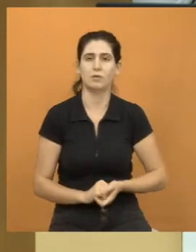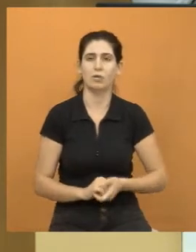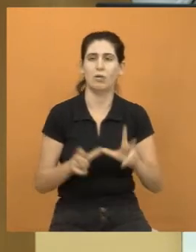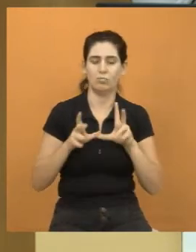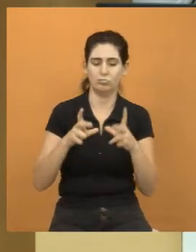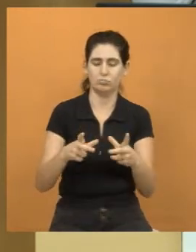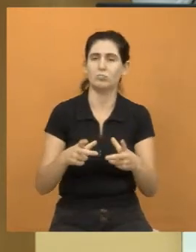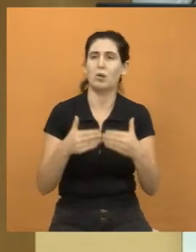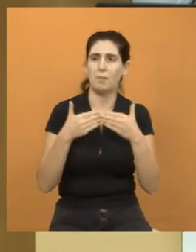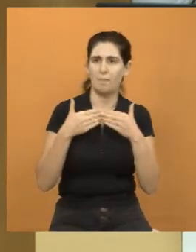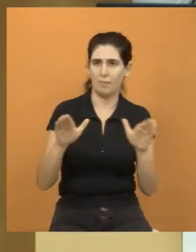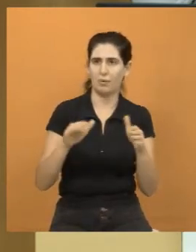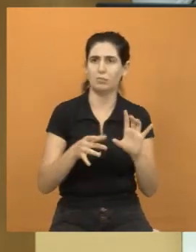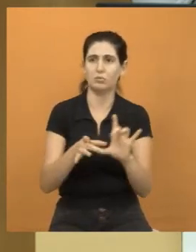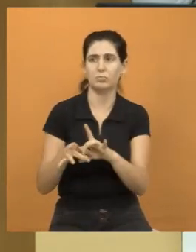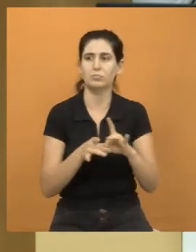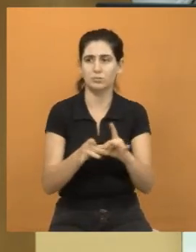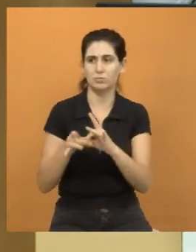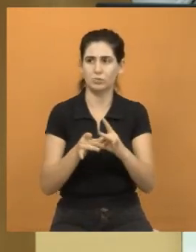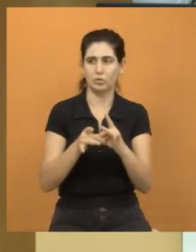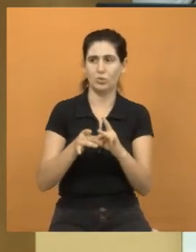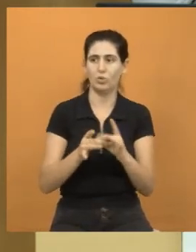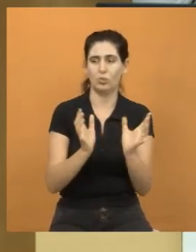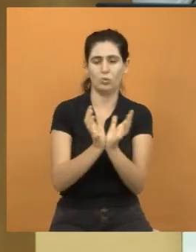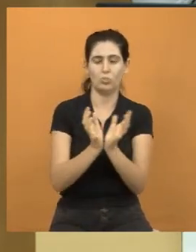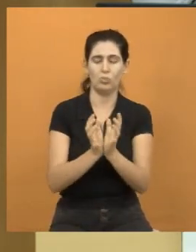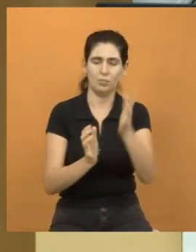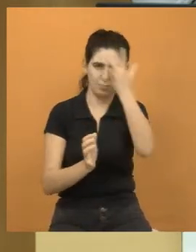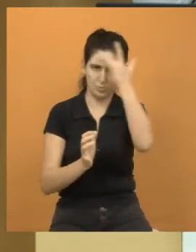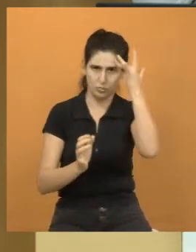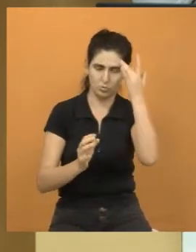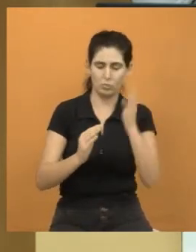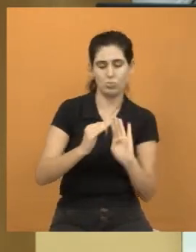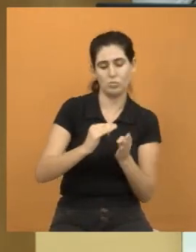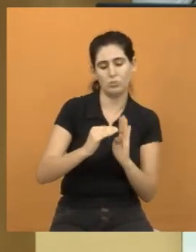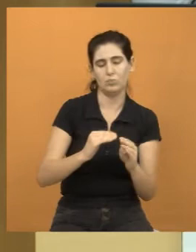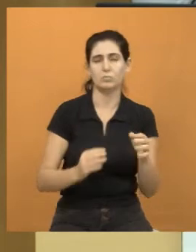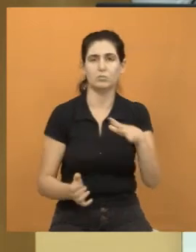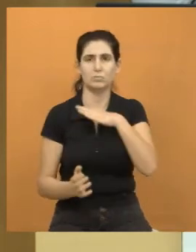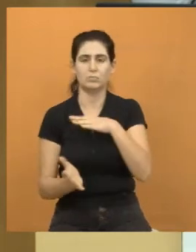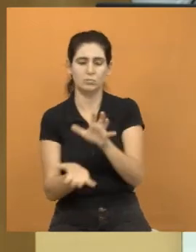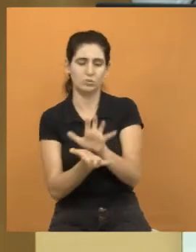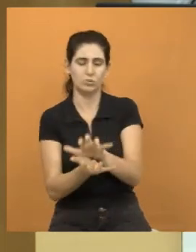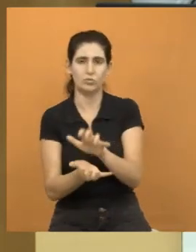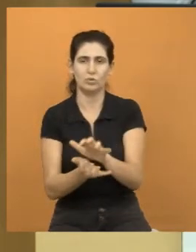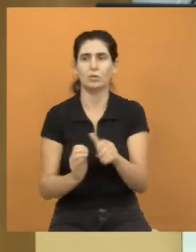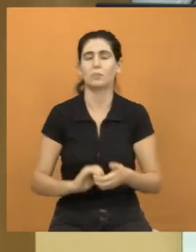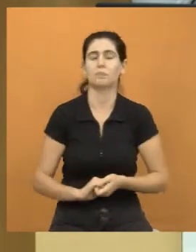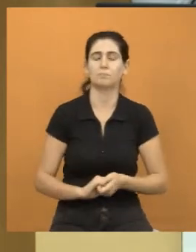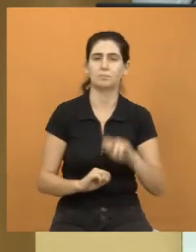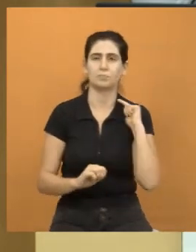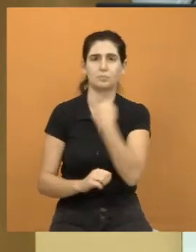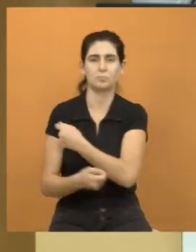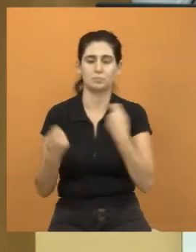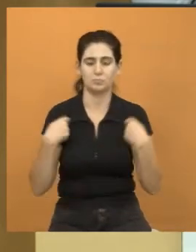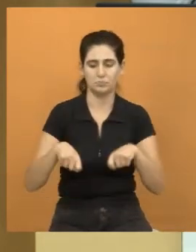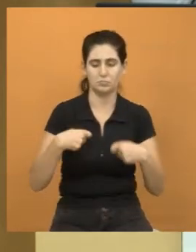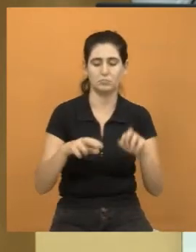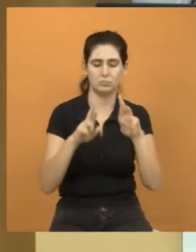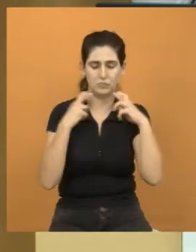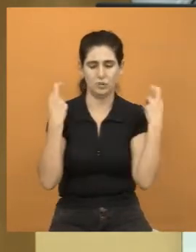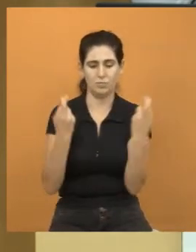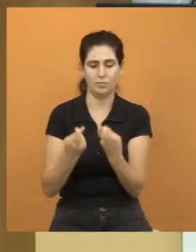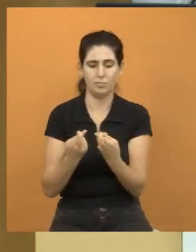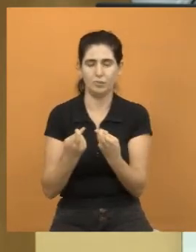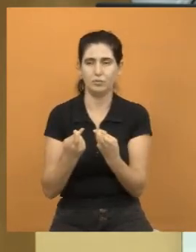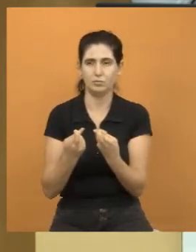para trabalhar junto com a Associação dos Moradores da cidade de Jacareí. E nós, assim, precisamos fazer uma reunião com a